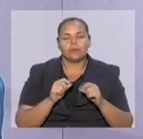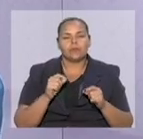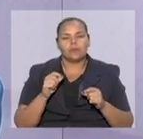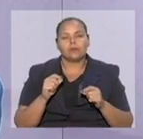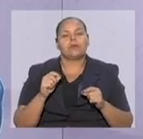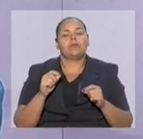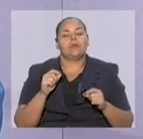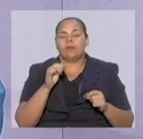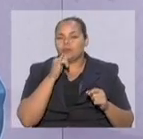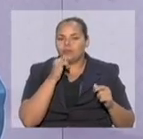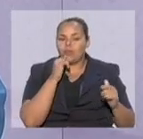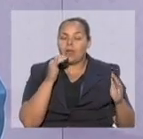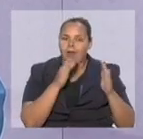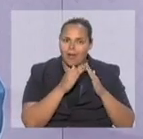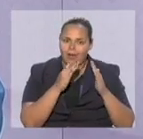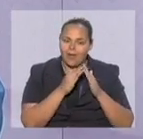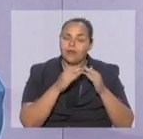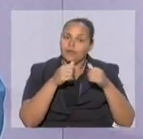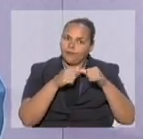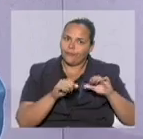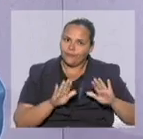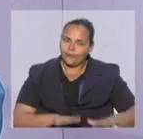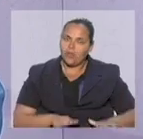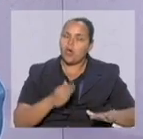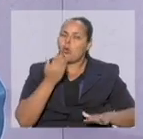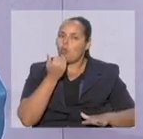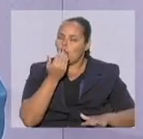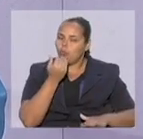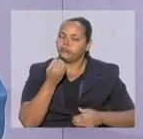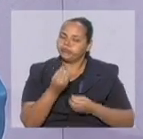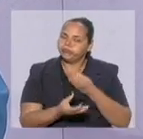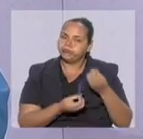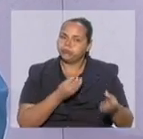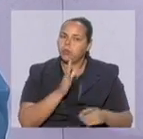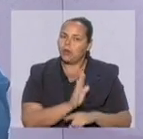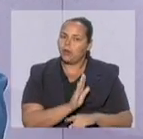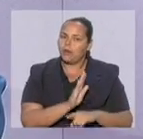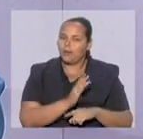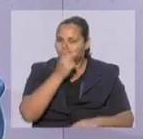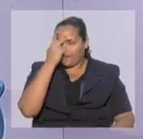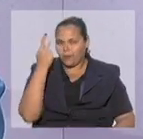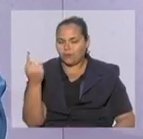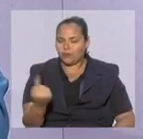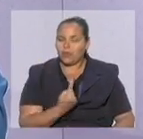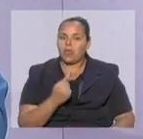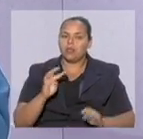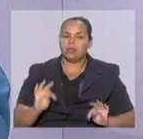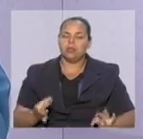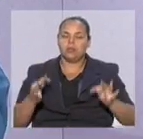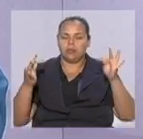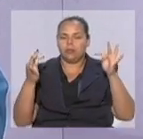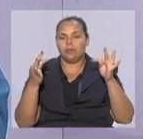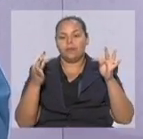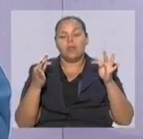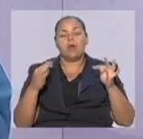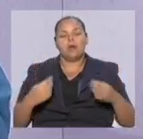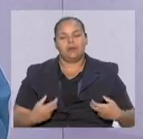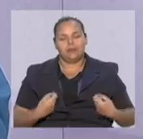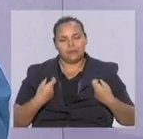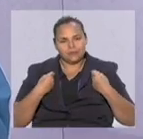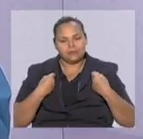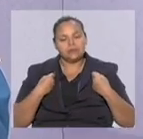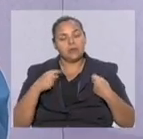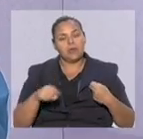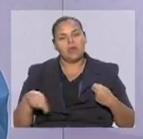suporte de casa, de local para ficar, de o que comer. Essa pessoa também que vem para um tratamento